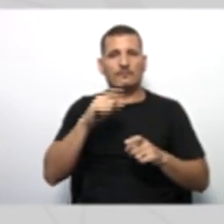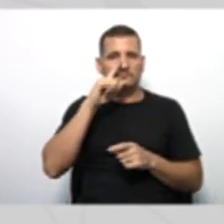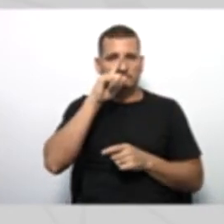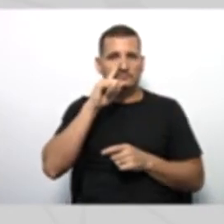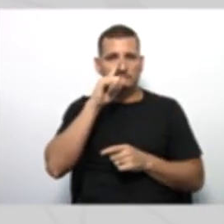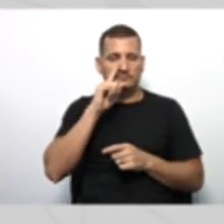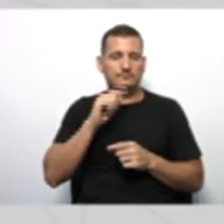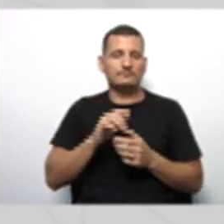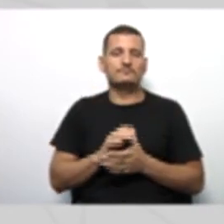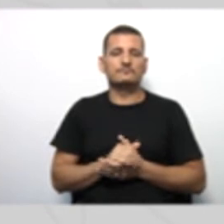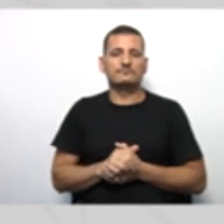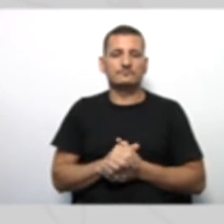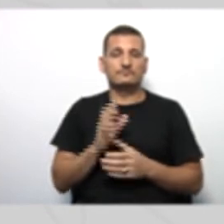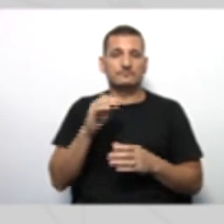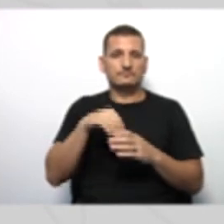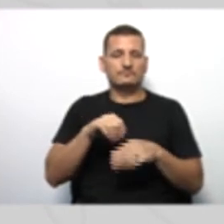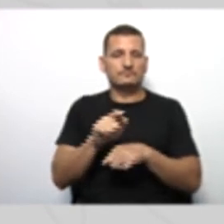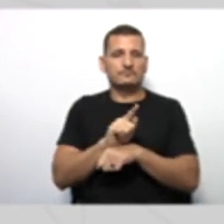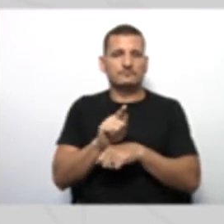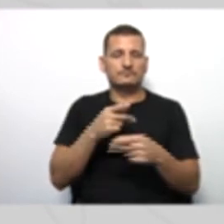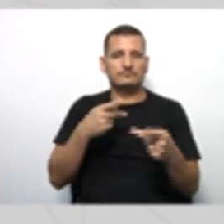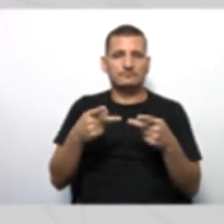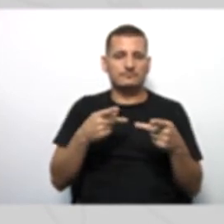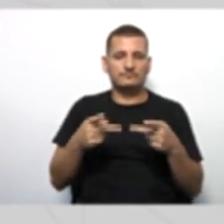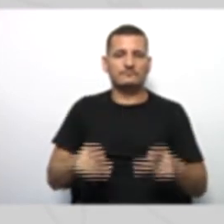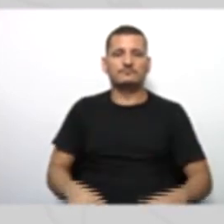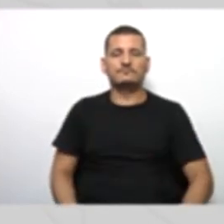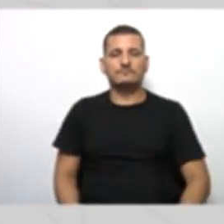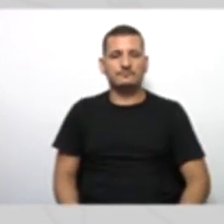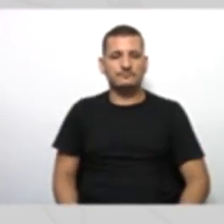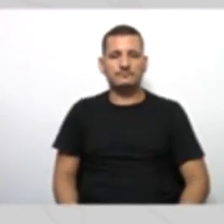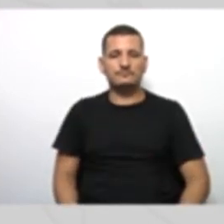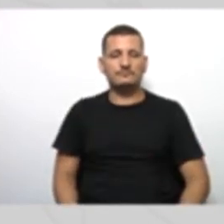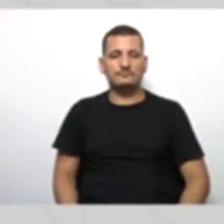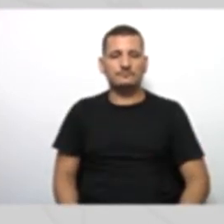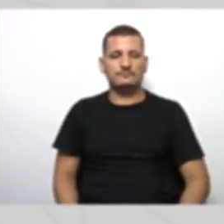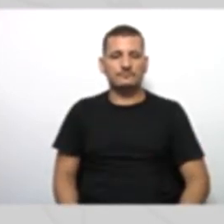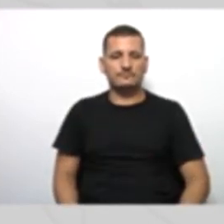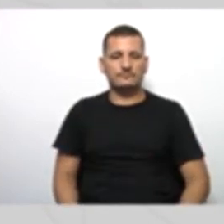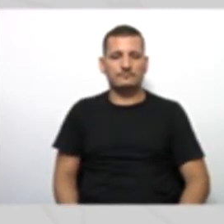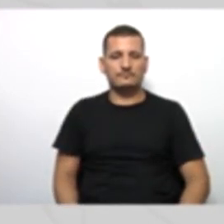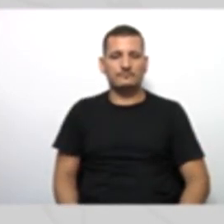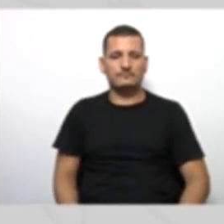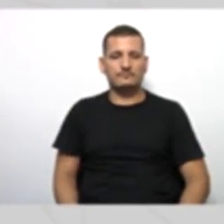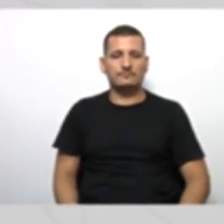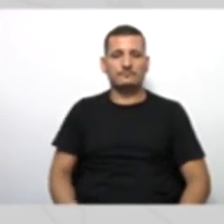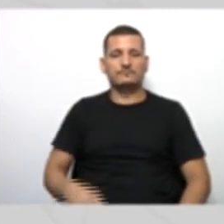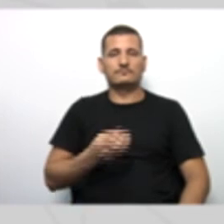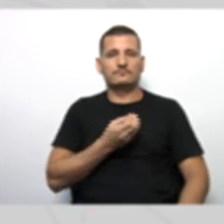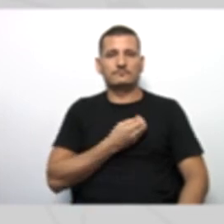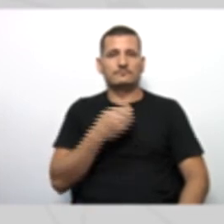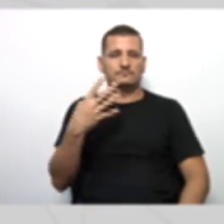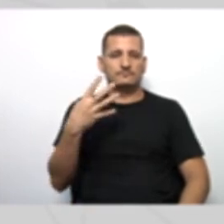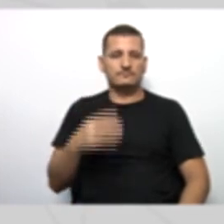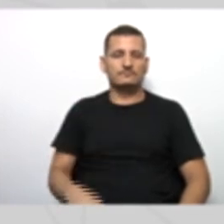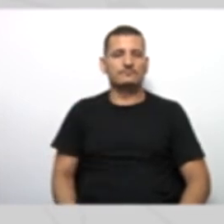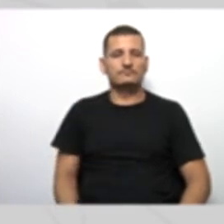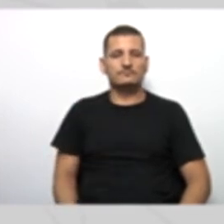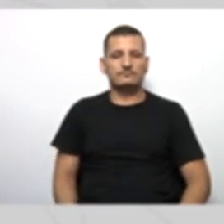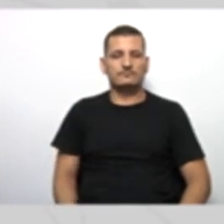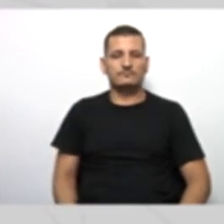substituição, quando a gente vai substituir, a gente tem que verificar os arquivos dos usuários dentro daquelas máquinas. Então, por mais simples